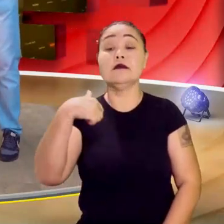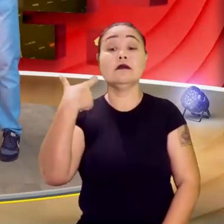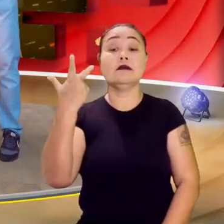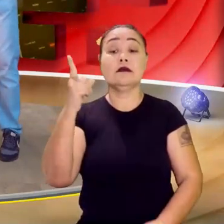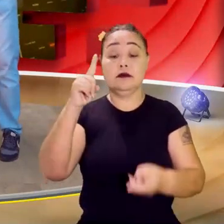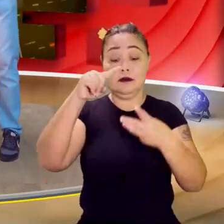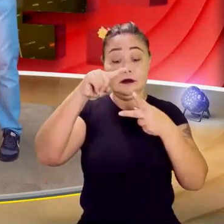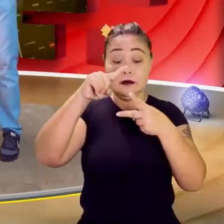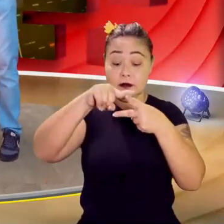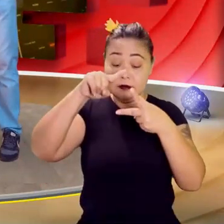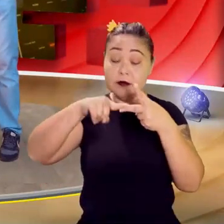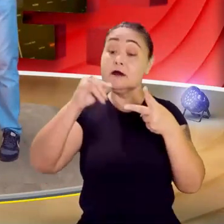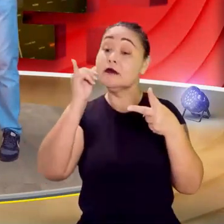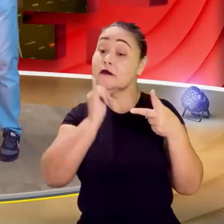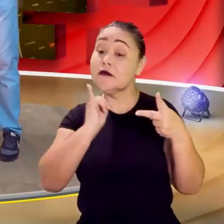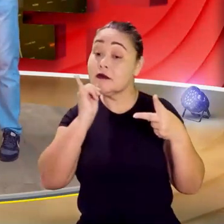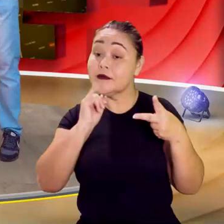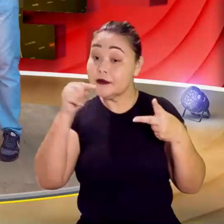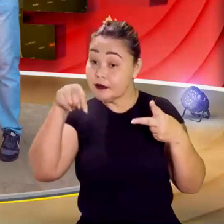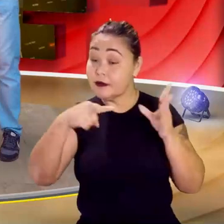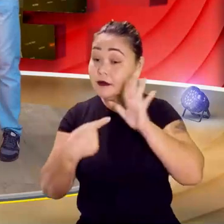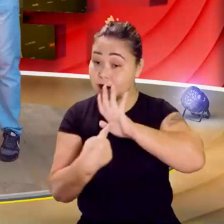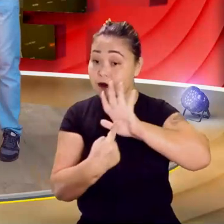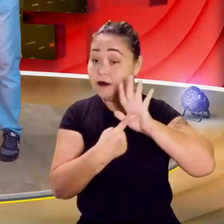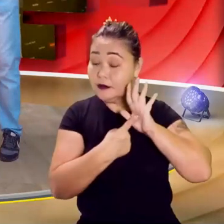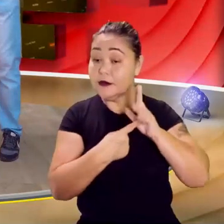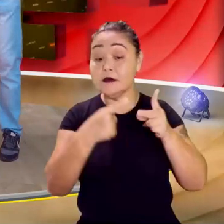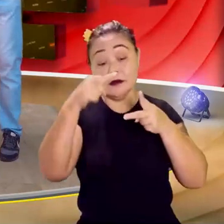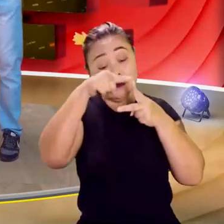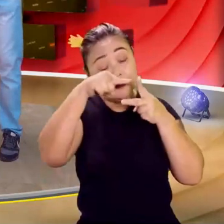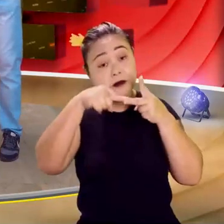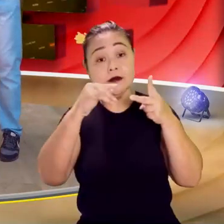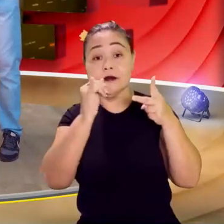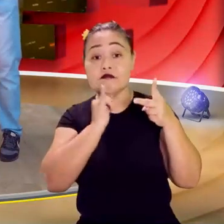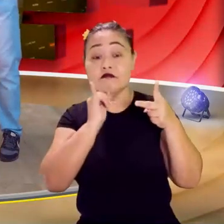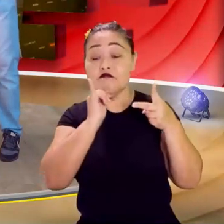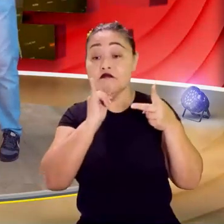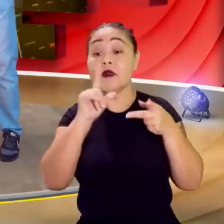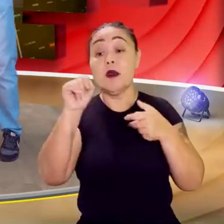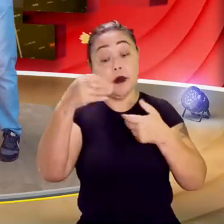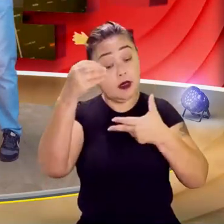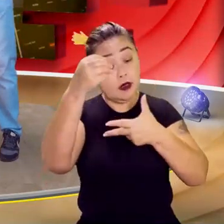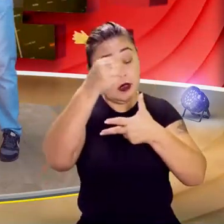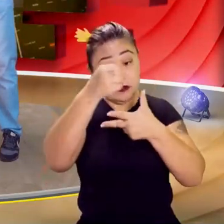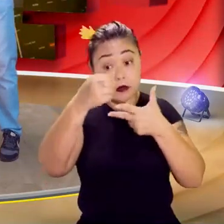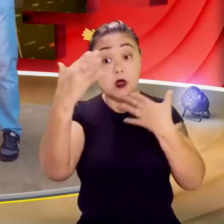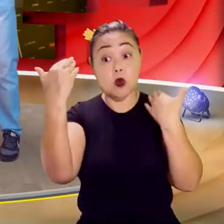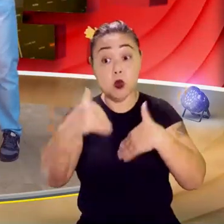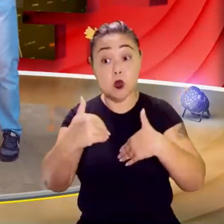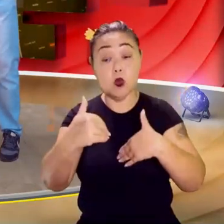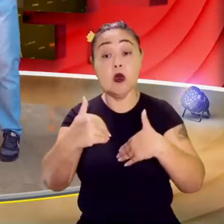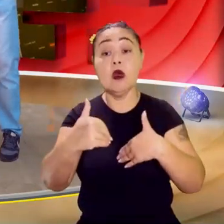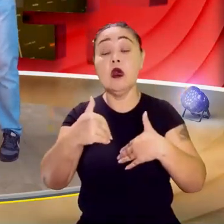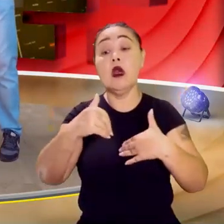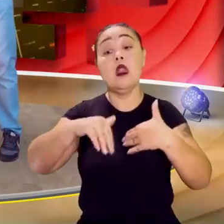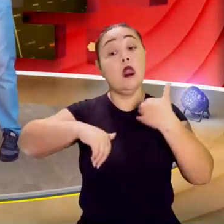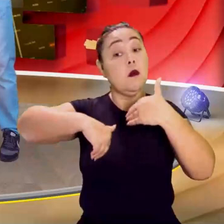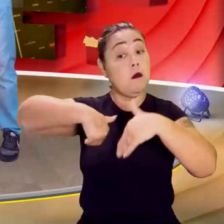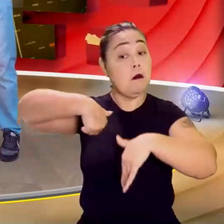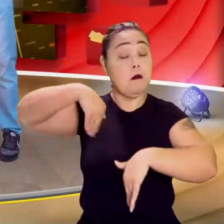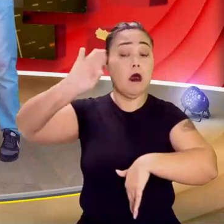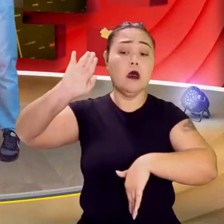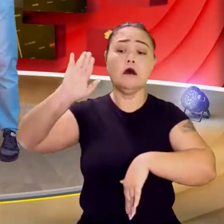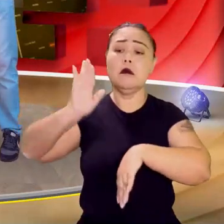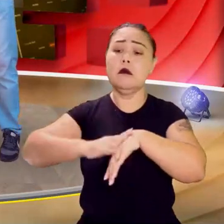dois exemplos que nós passamos aqui são dois exemplos que, se você pegar a prova do Enem, eles estão até mais